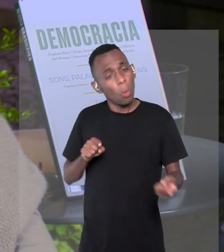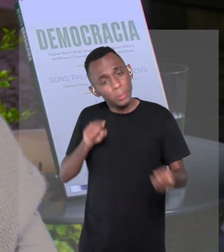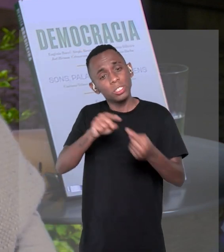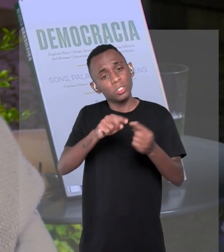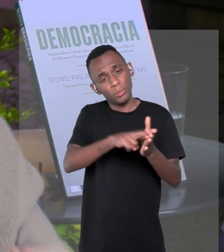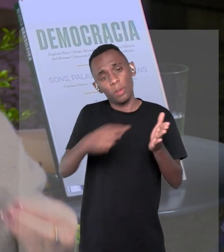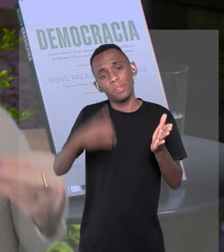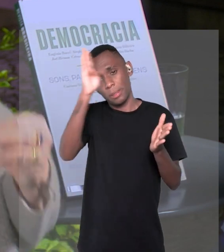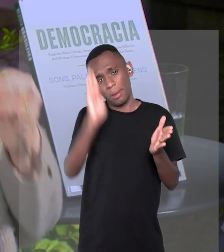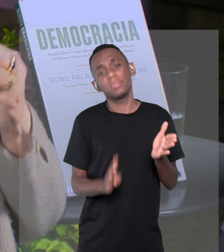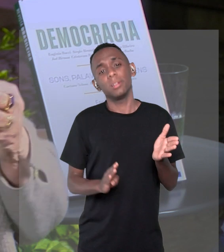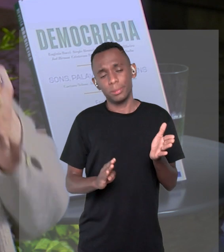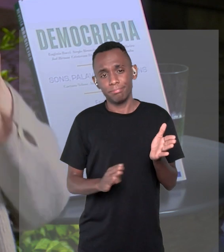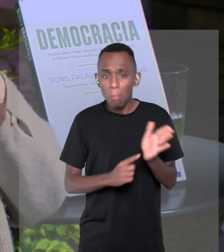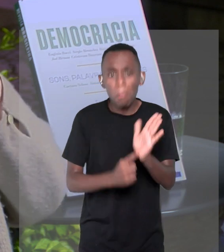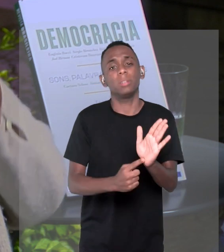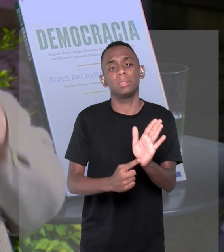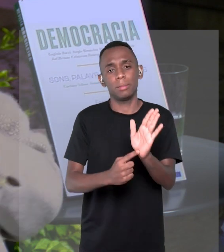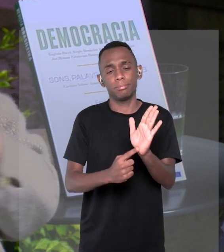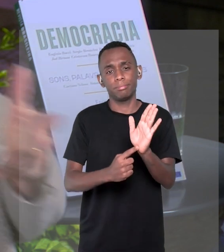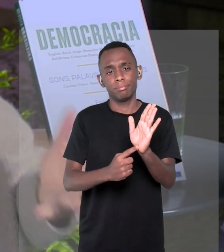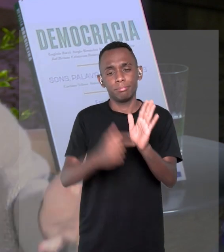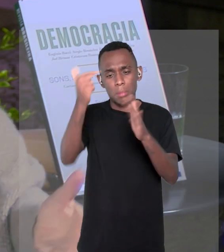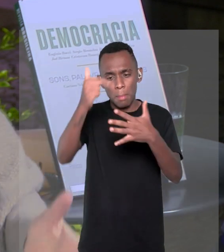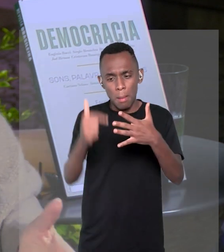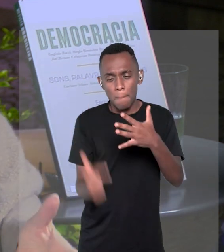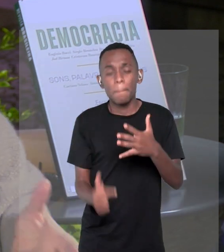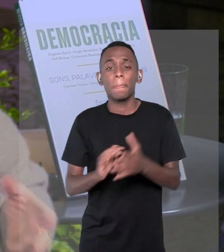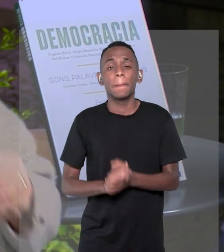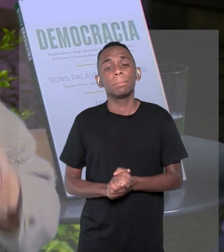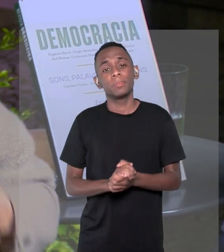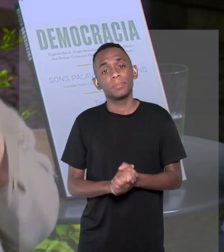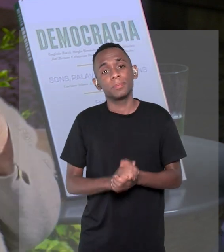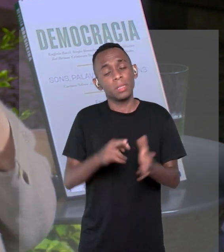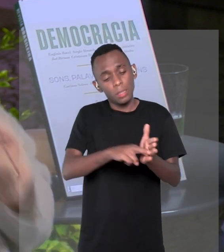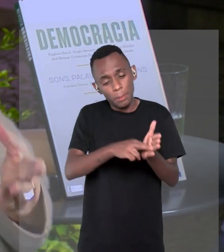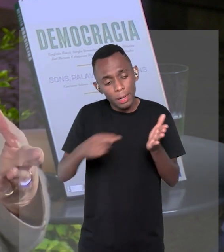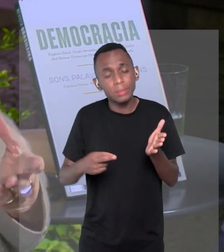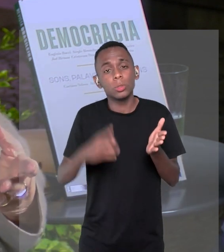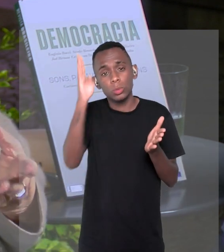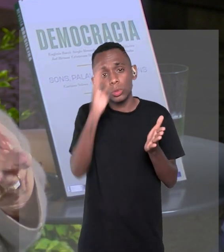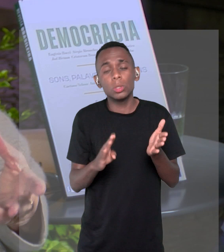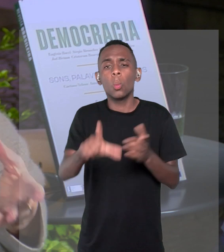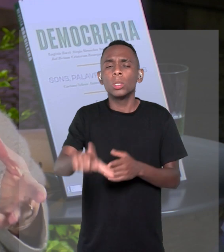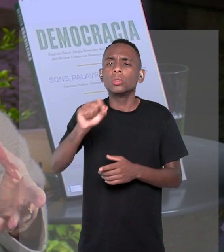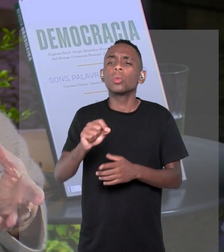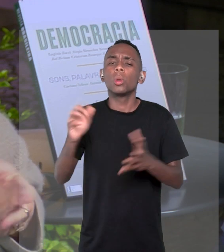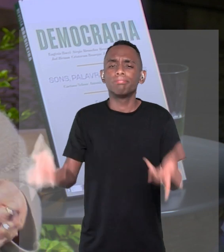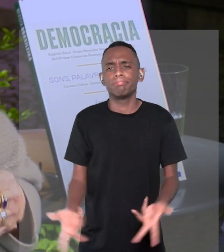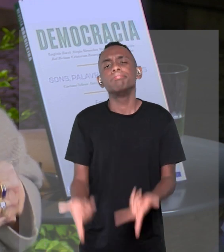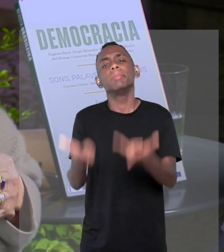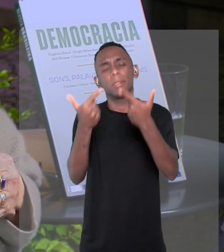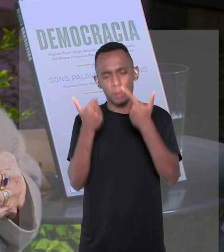Revista Brasileira, que tem nas suas escolhas, eu diria, um critério de excelência,